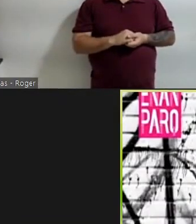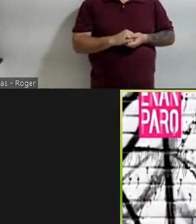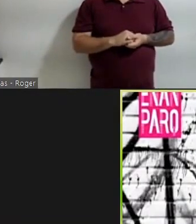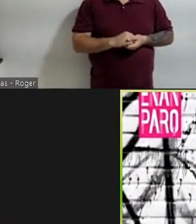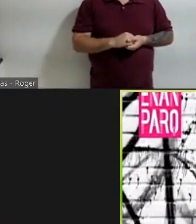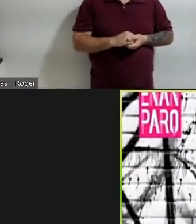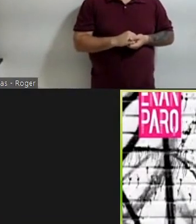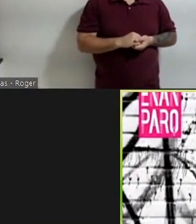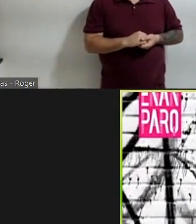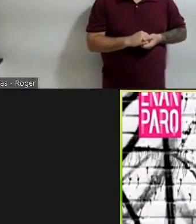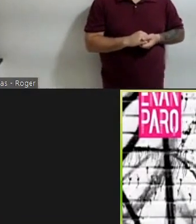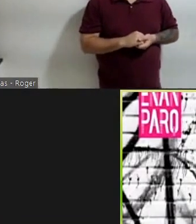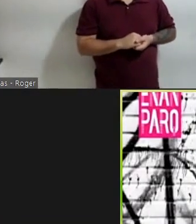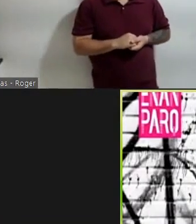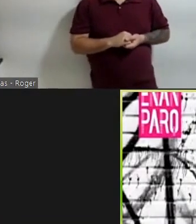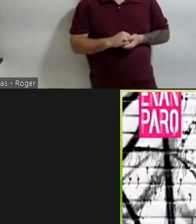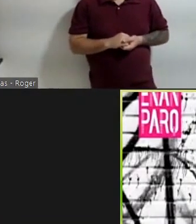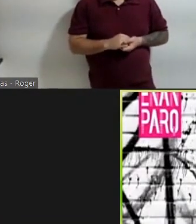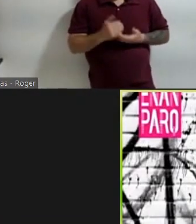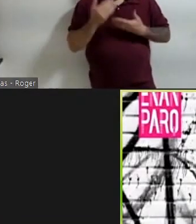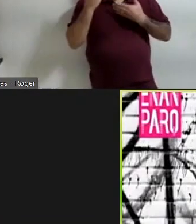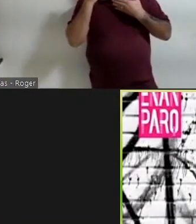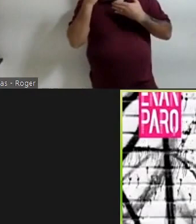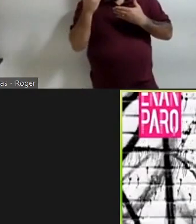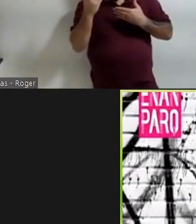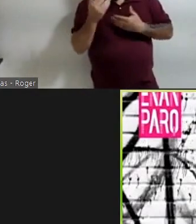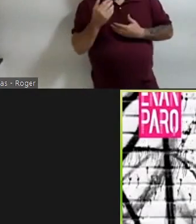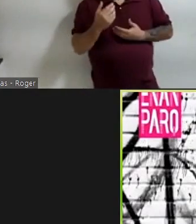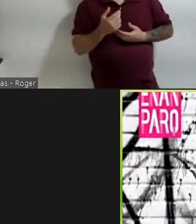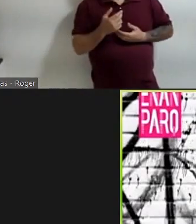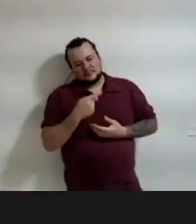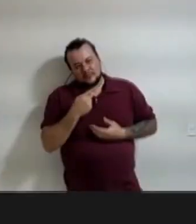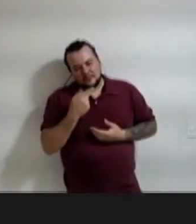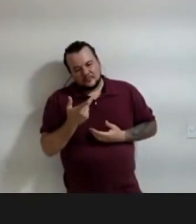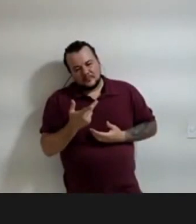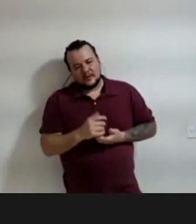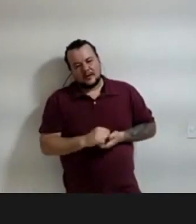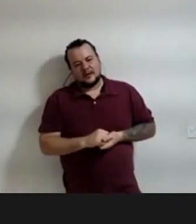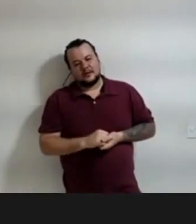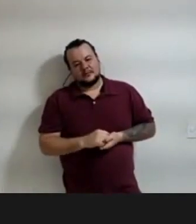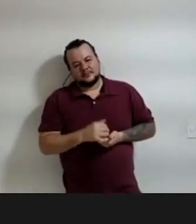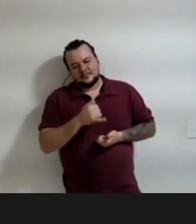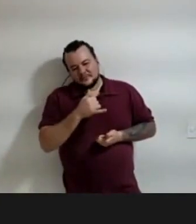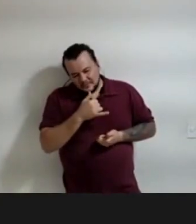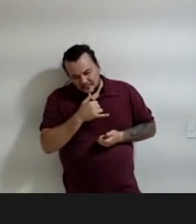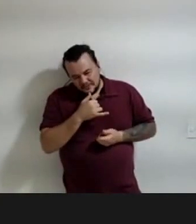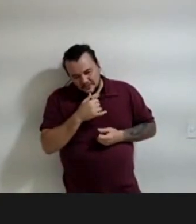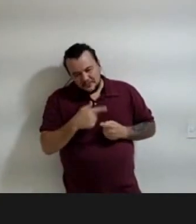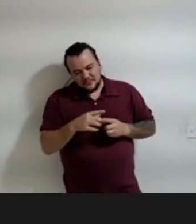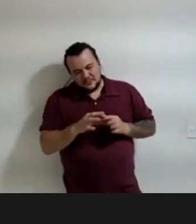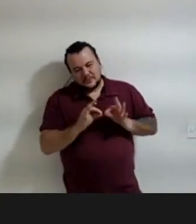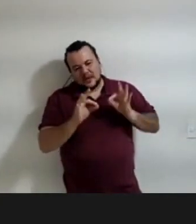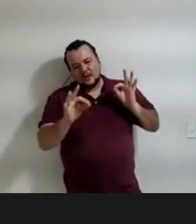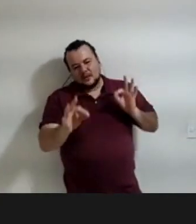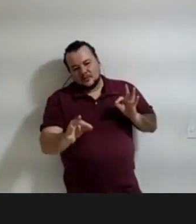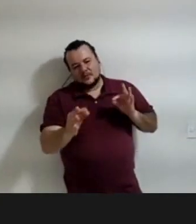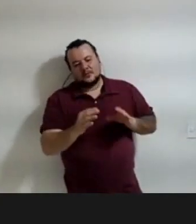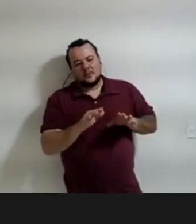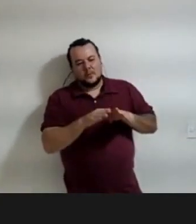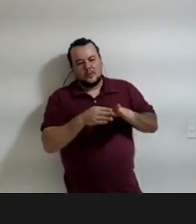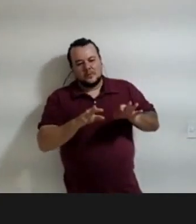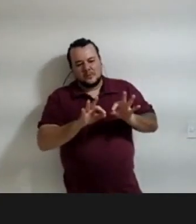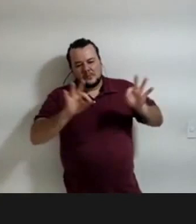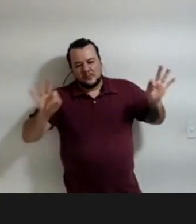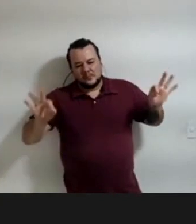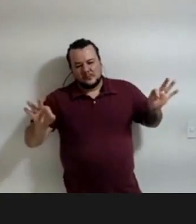Obrigada, Pedro, pelas lindas palavras. Pena que você está do outro lado do Atlântico, mas estamos